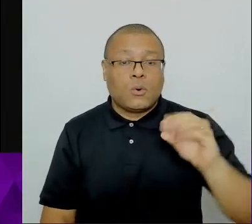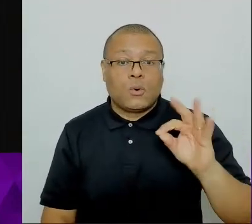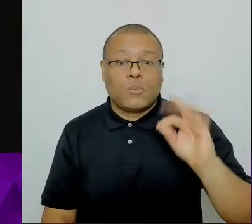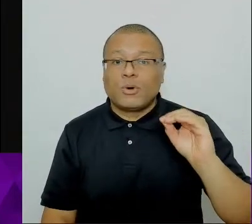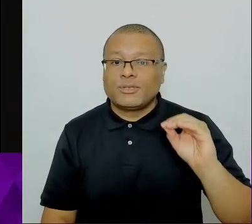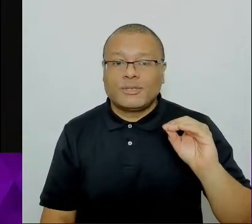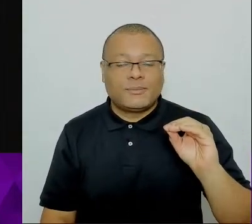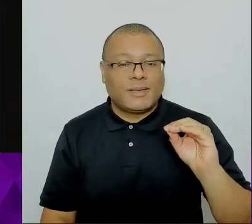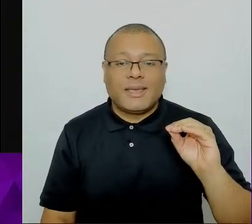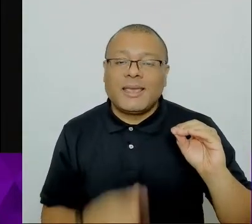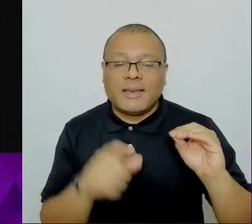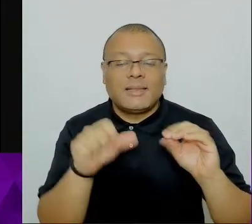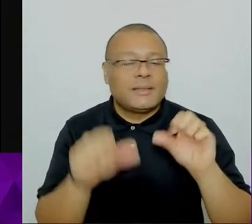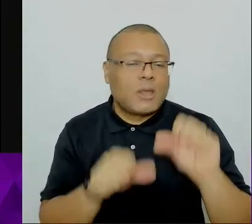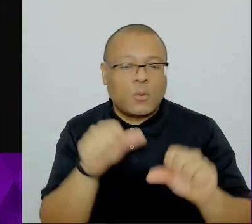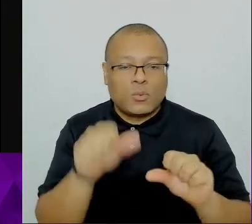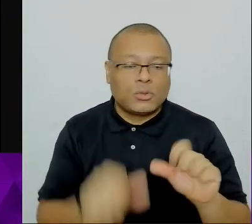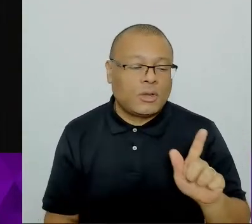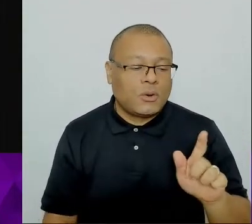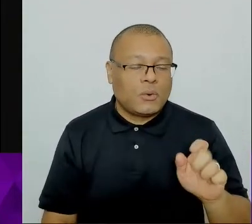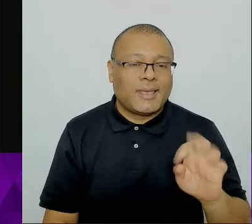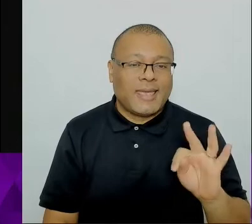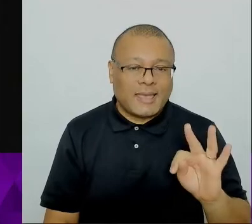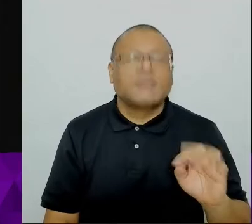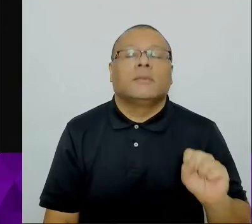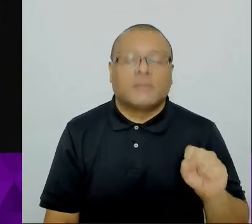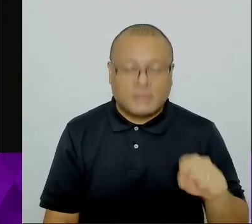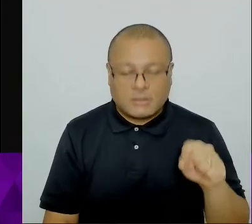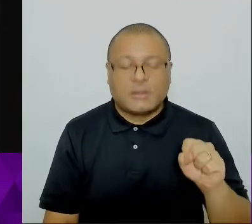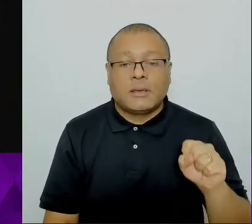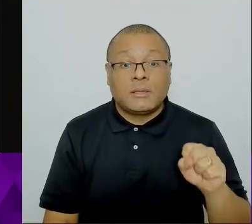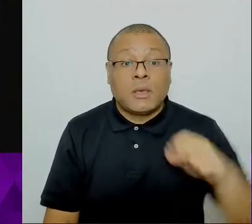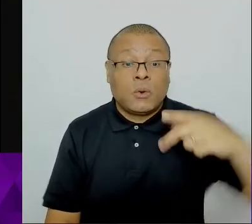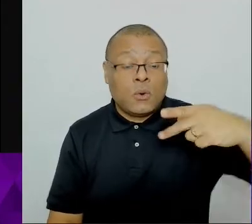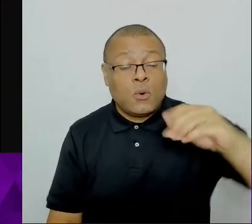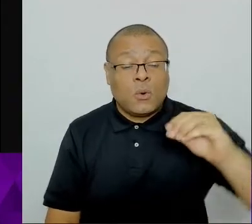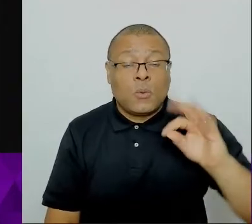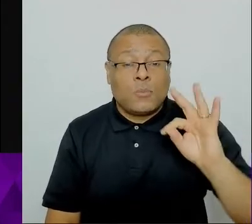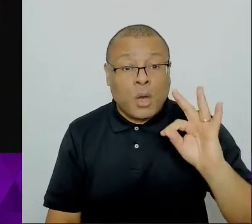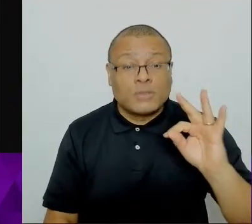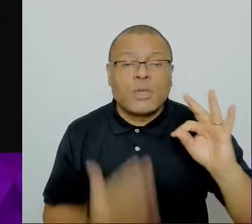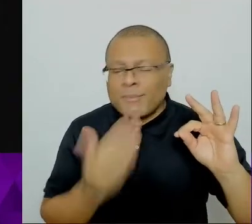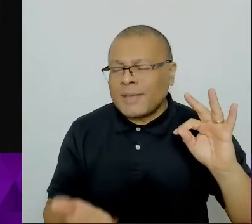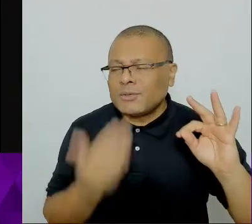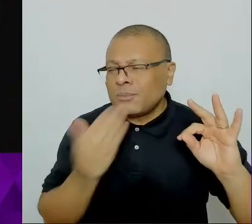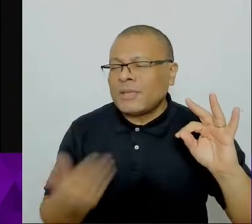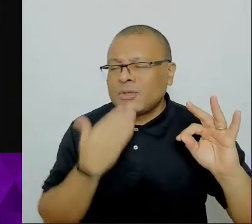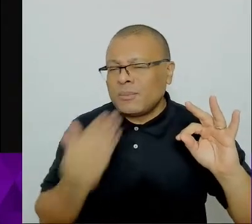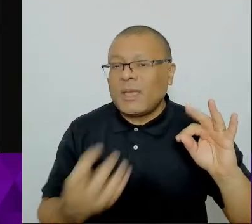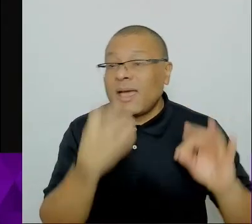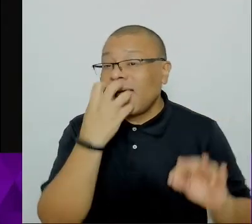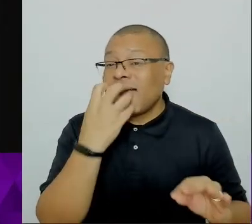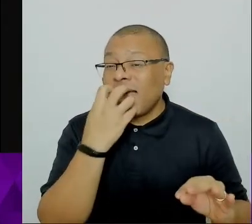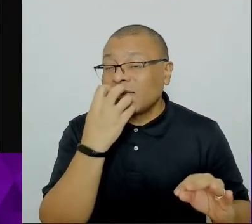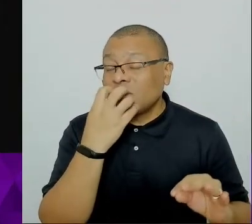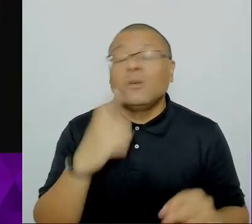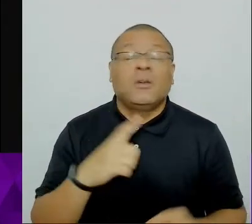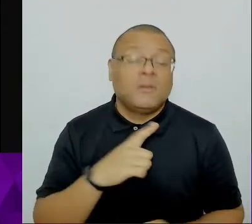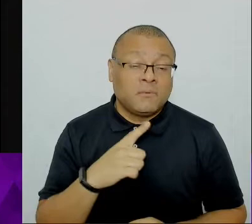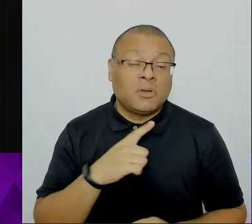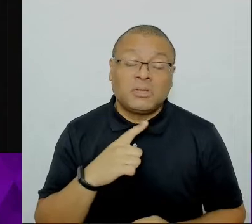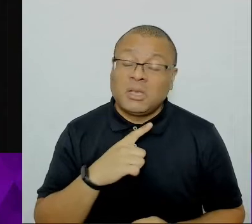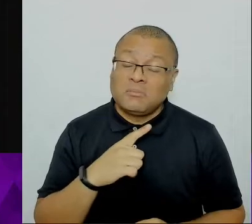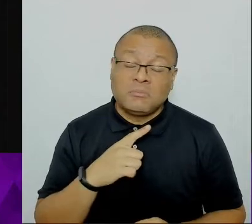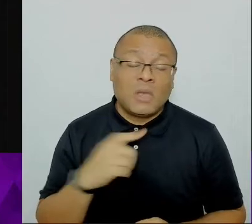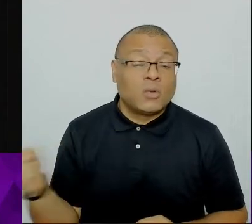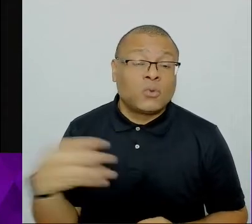é idempotente, mas o get é. Ou seja, se eu rodar o post N vezes dentro da minha aplicação de um cachorro, por exemplo, eu vou ter N novos